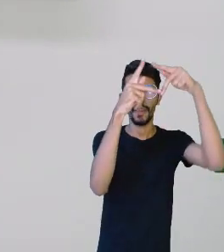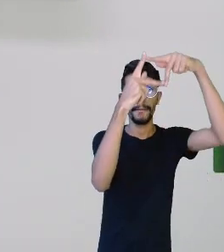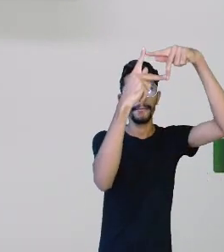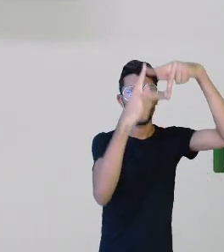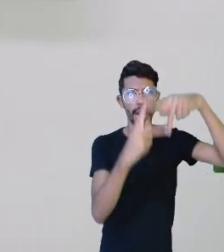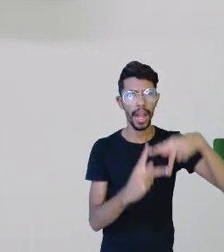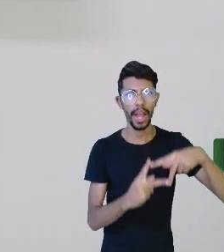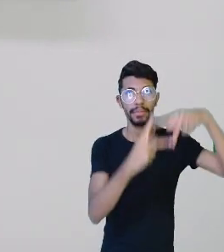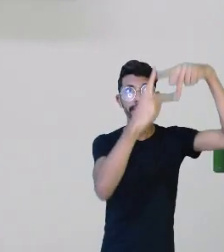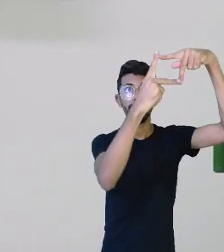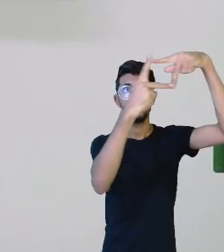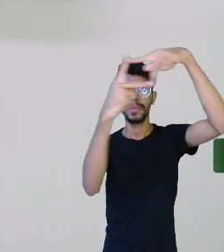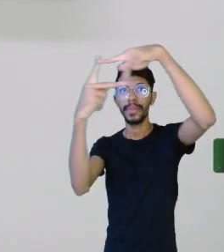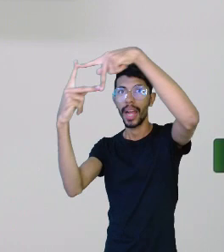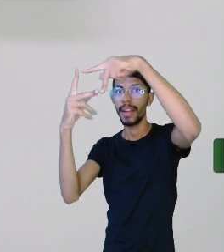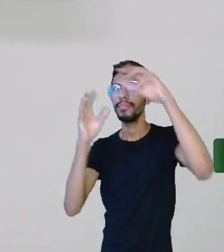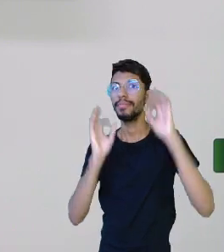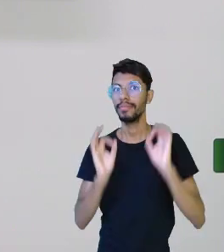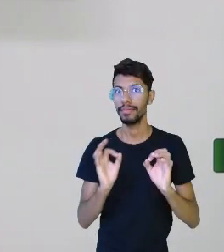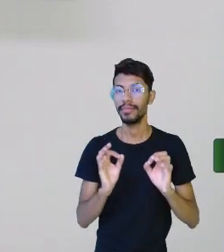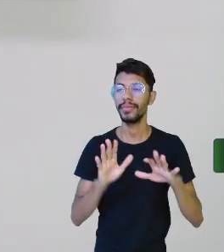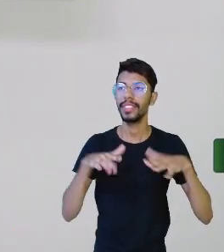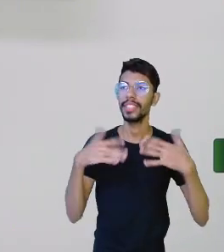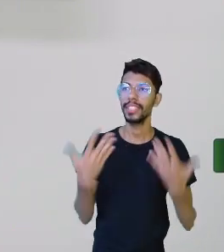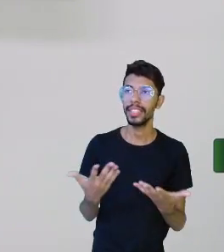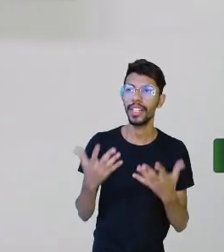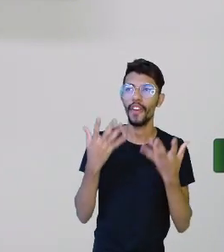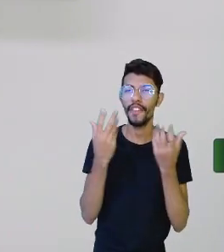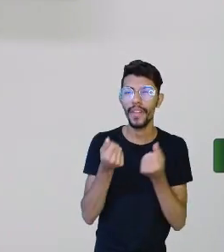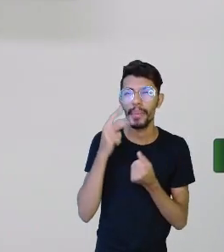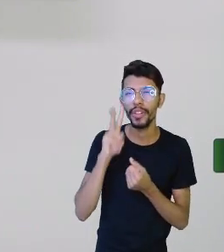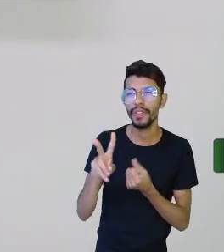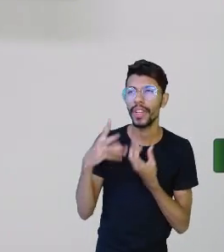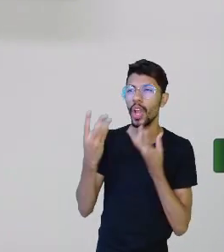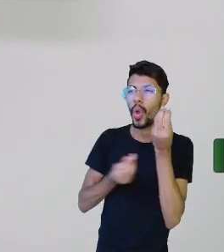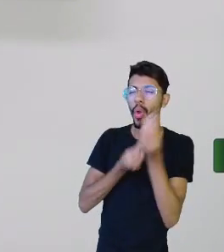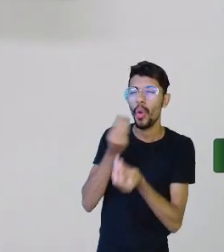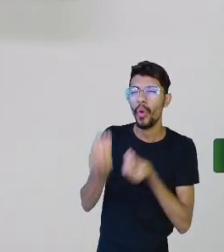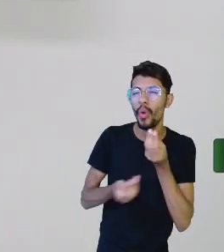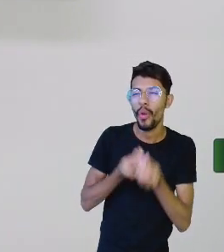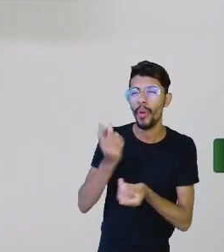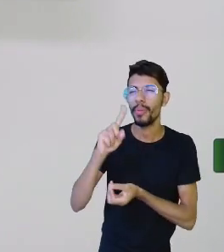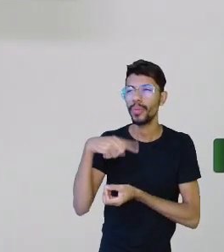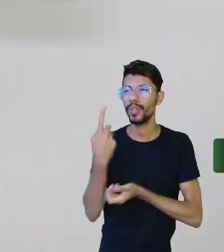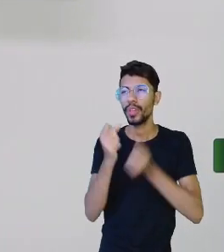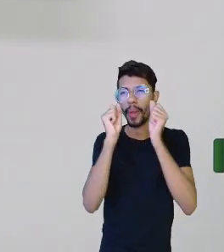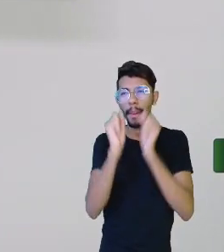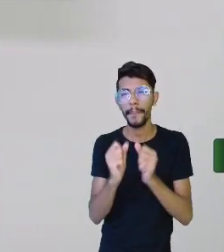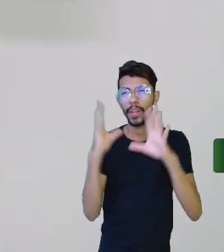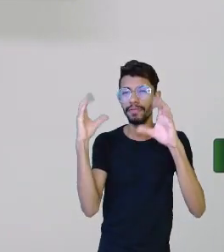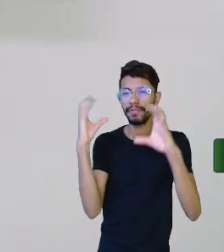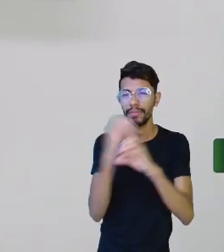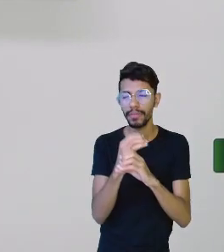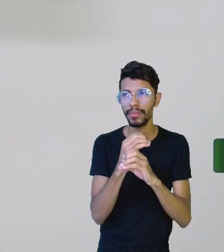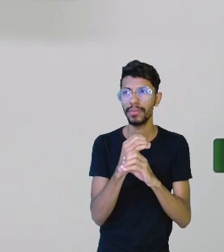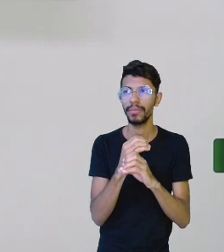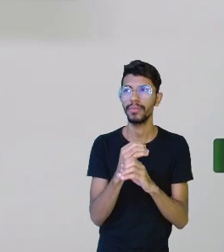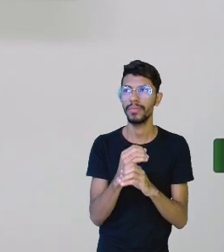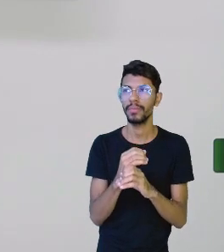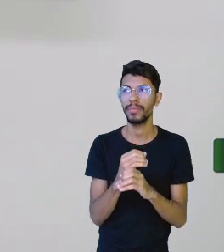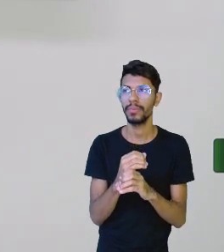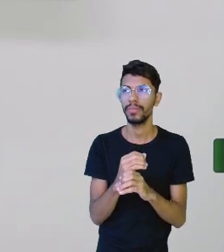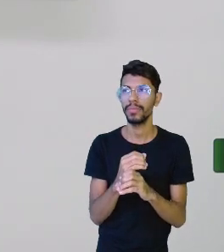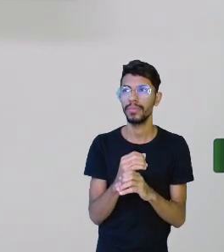colocou também na coluna, não foi isso? Vamos ver como é que nós podemos calcular. Olha